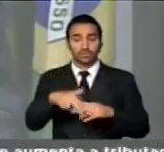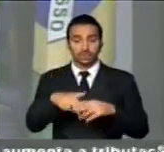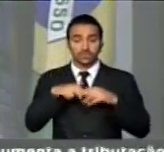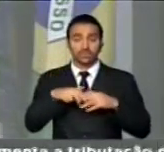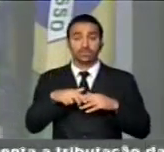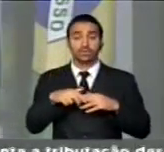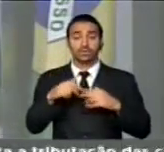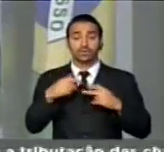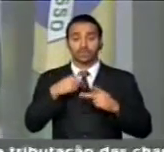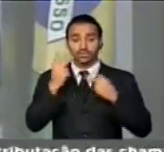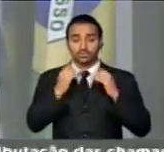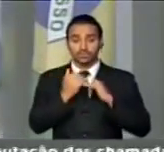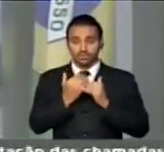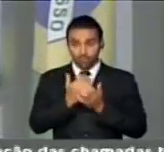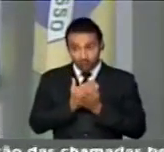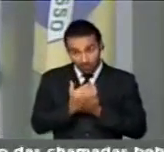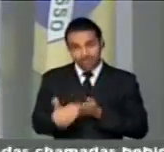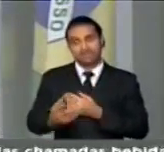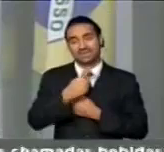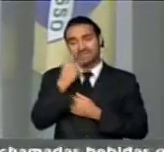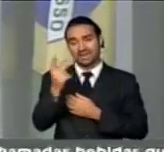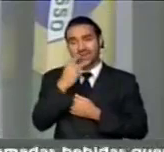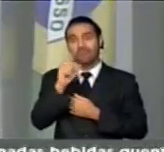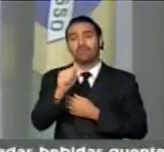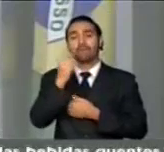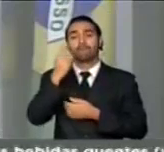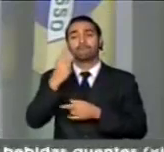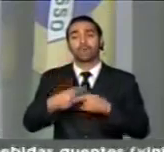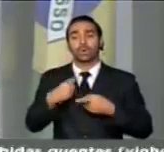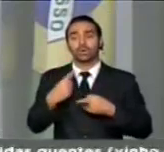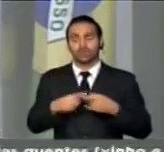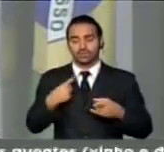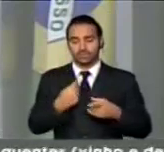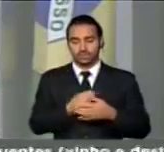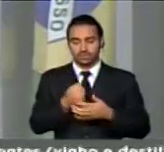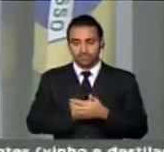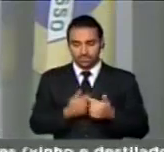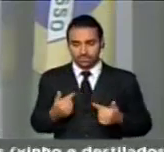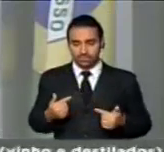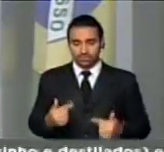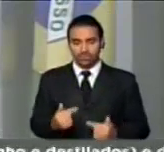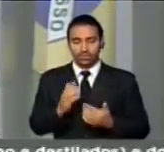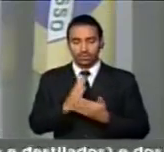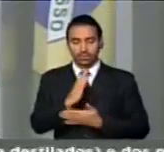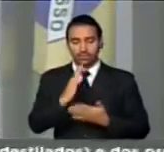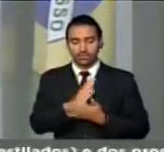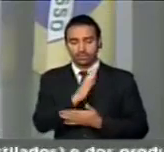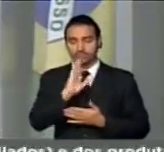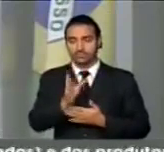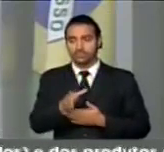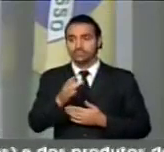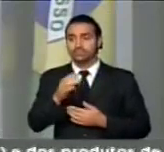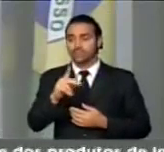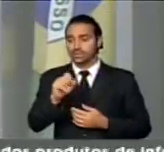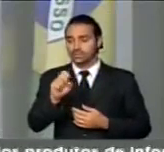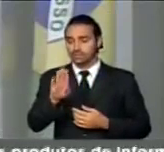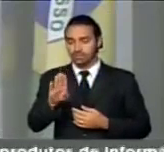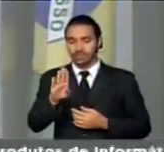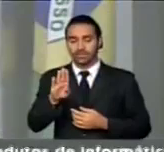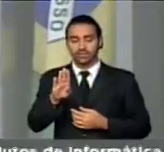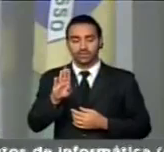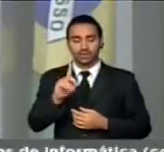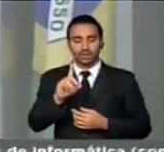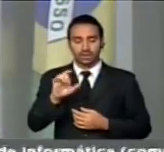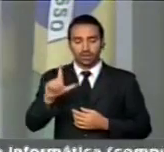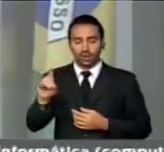dizendo do porquê, embora tenhamos lutado e aprovado, e neste caso com o voto favorável do PSDB à LDO,